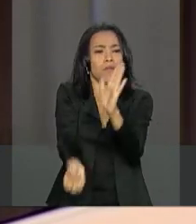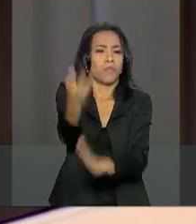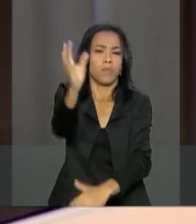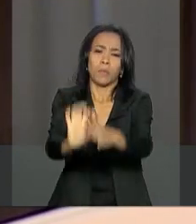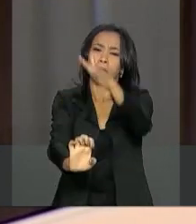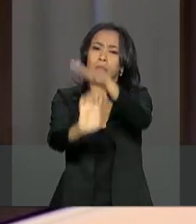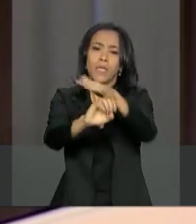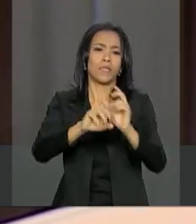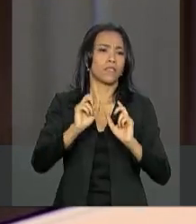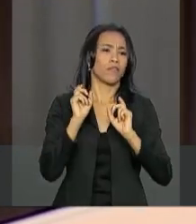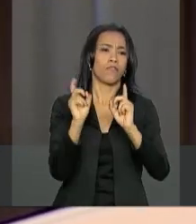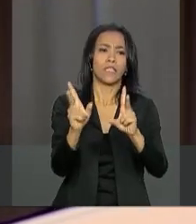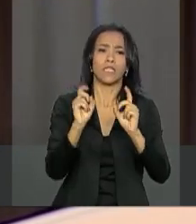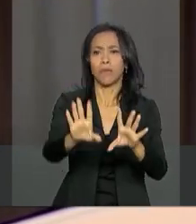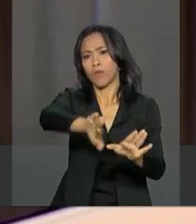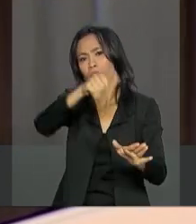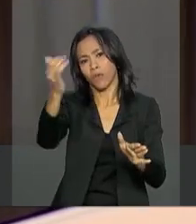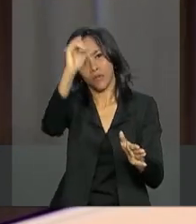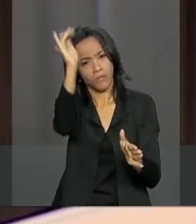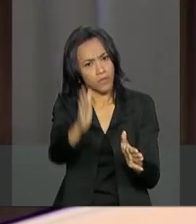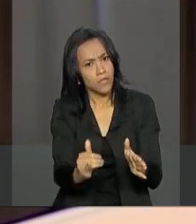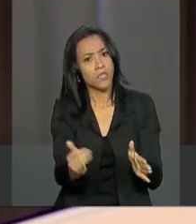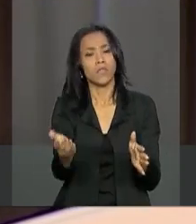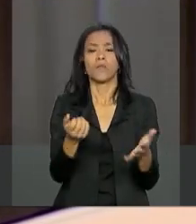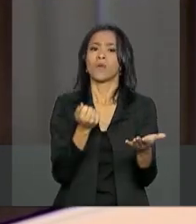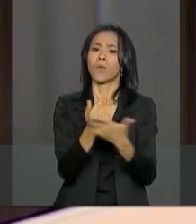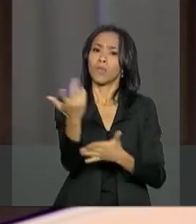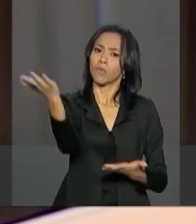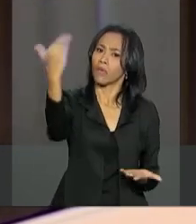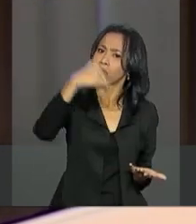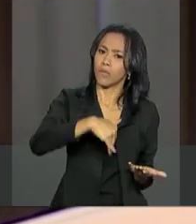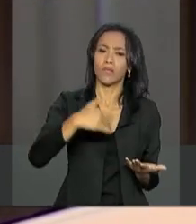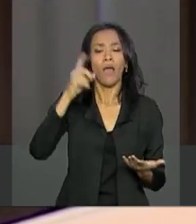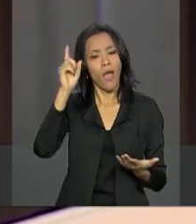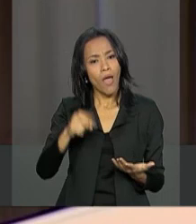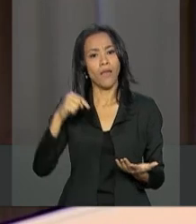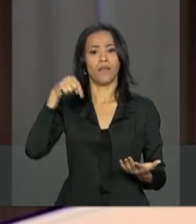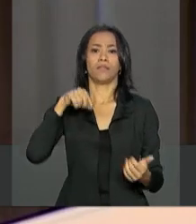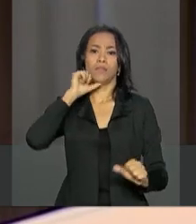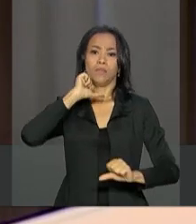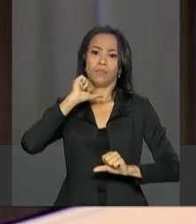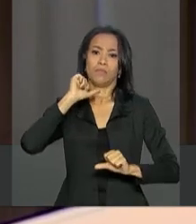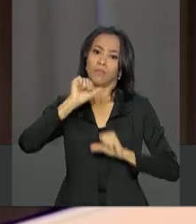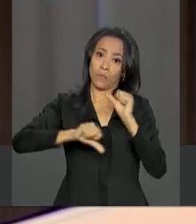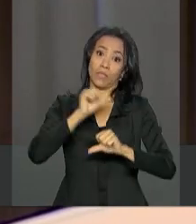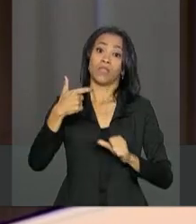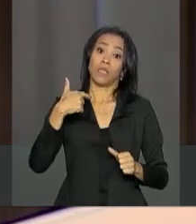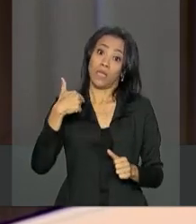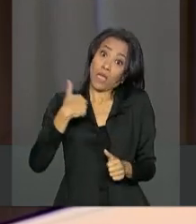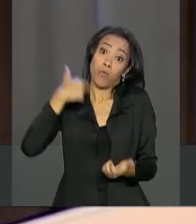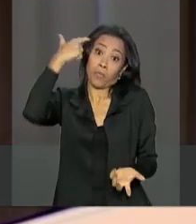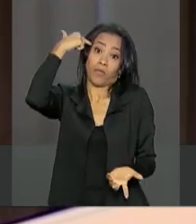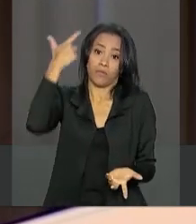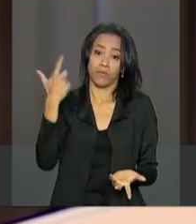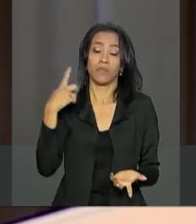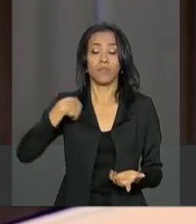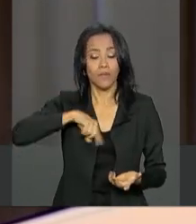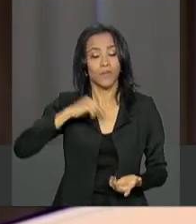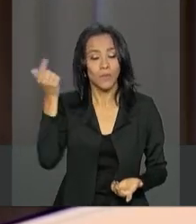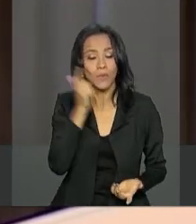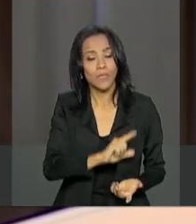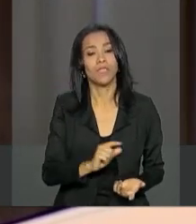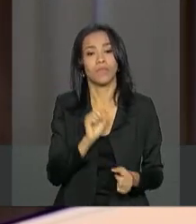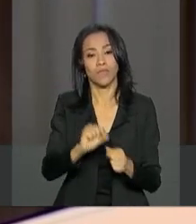produzir, exportar, importar, não é? E foi esta transformação, penso eu, que nós conseguimos fazer